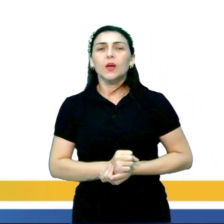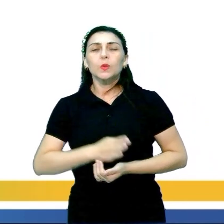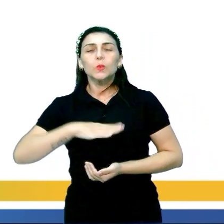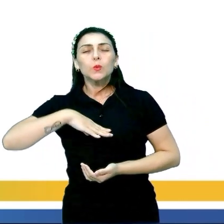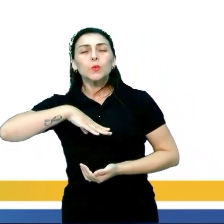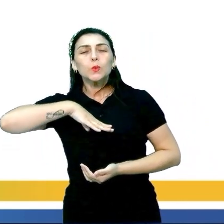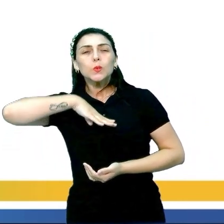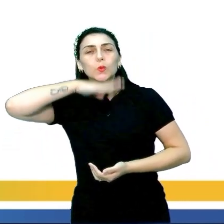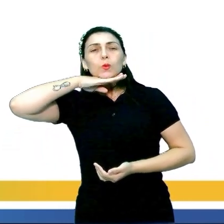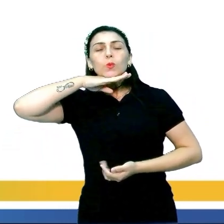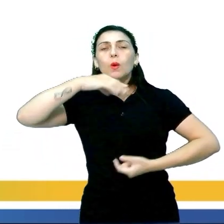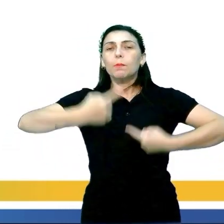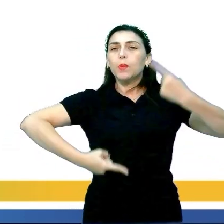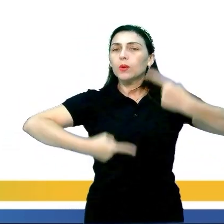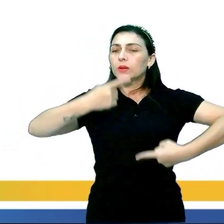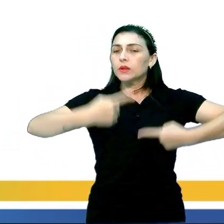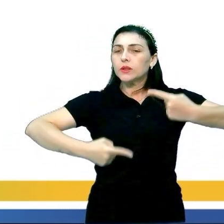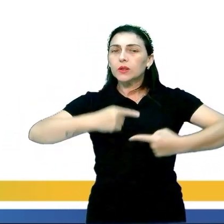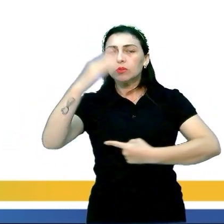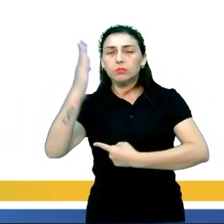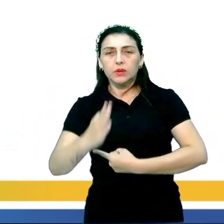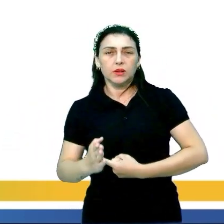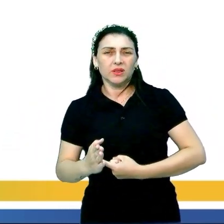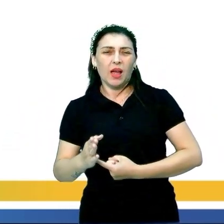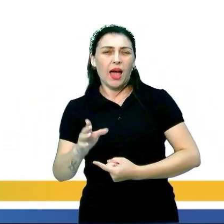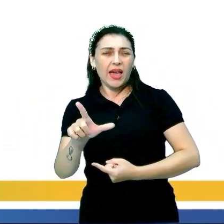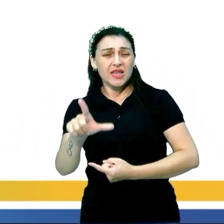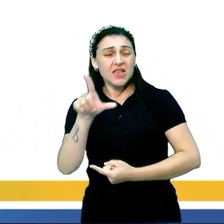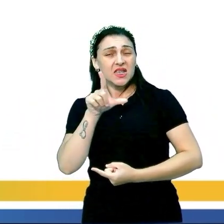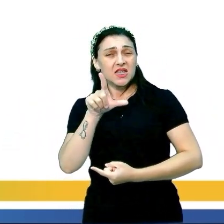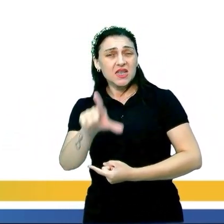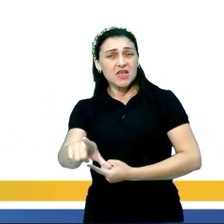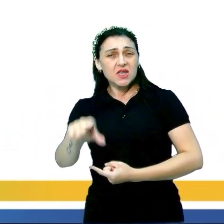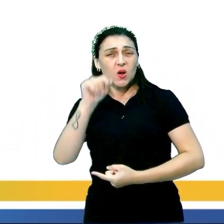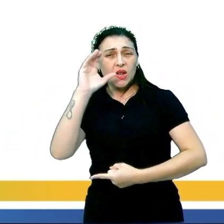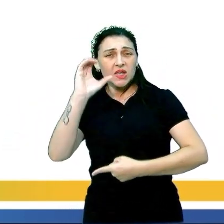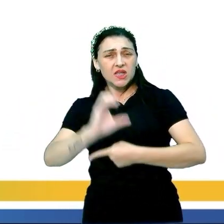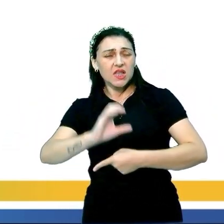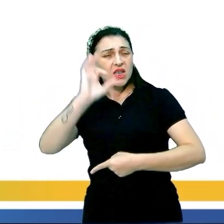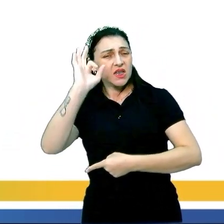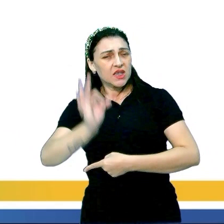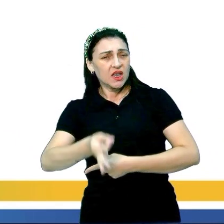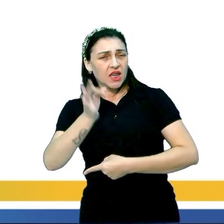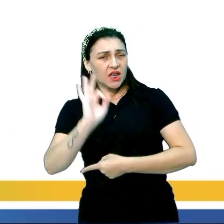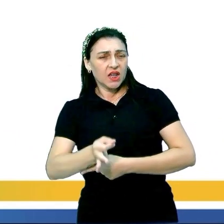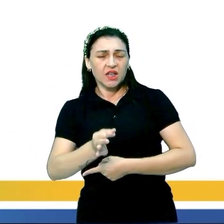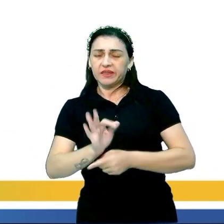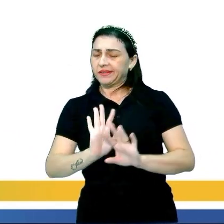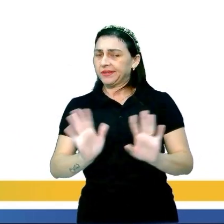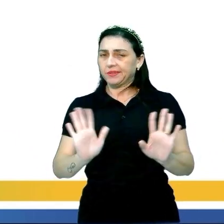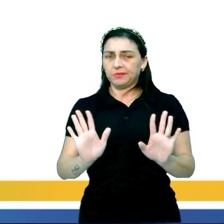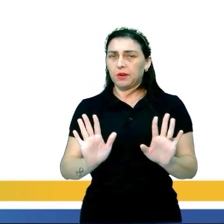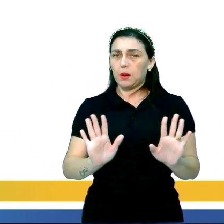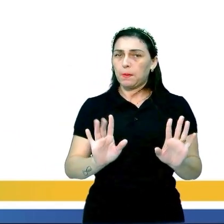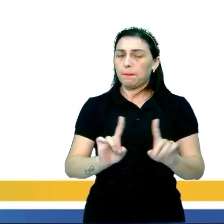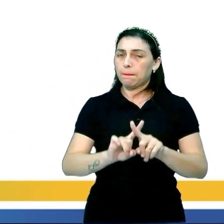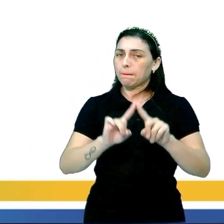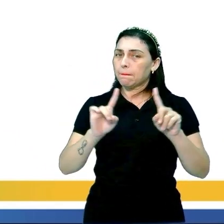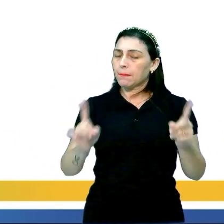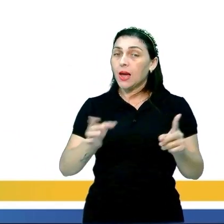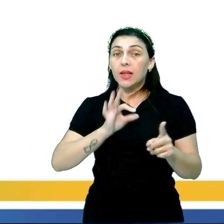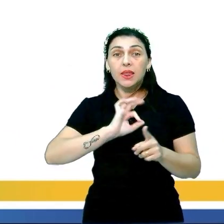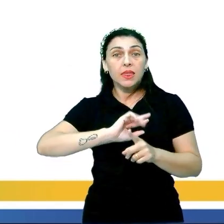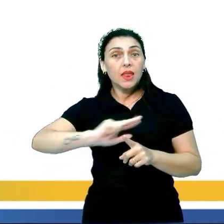Ele tá desiludido com a política no Brasil, ele vai lá e tasca na letra C. É mesmo, não tem jeito não. A política,